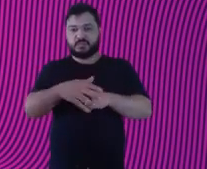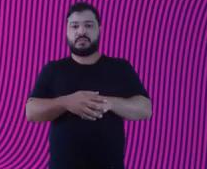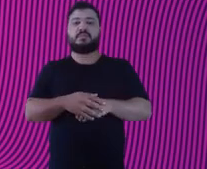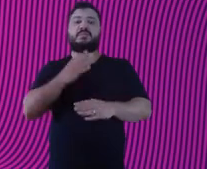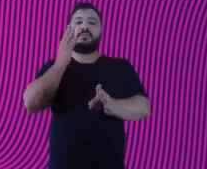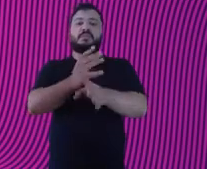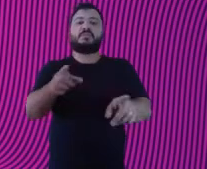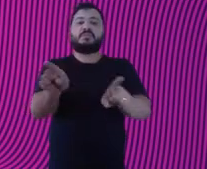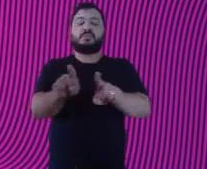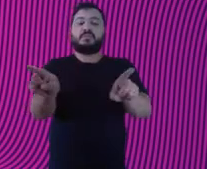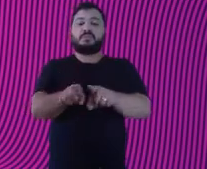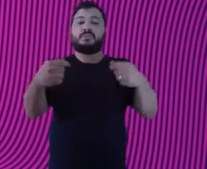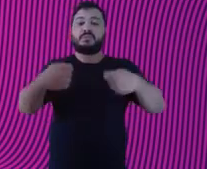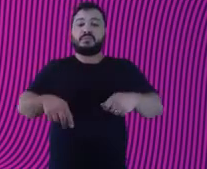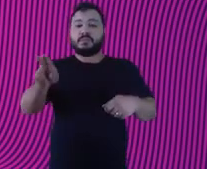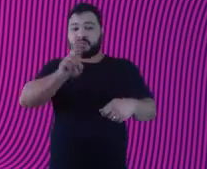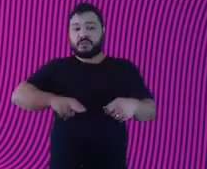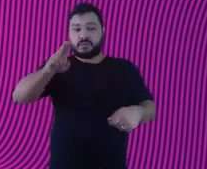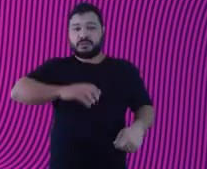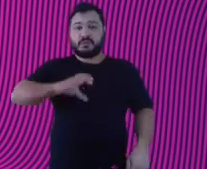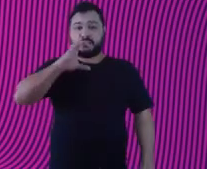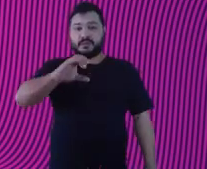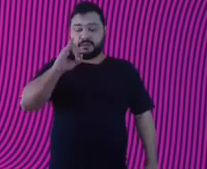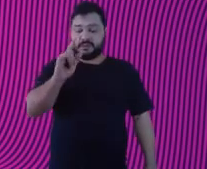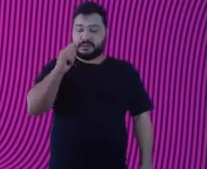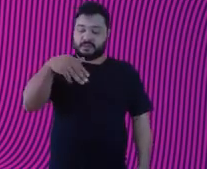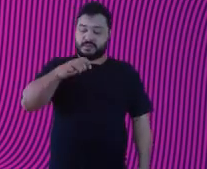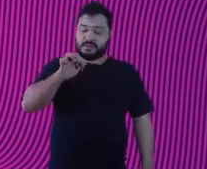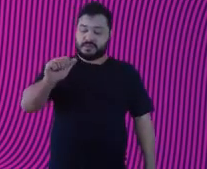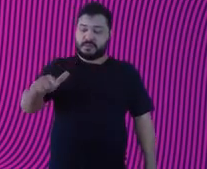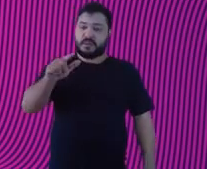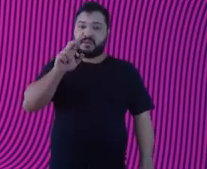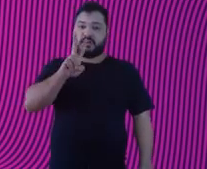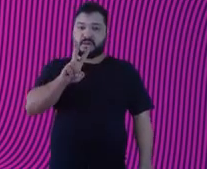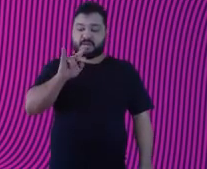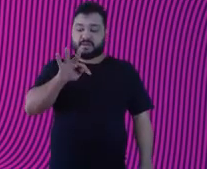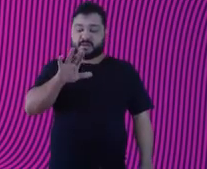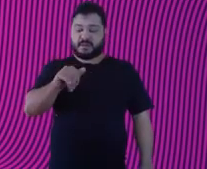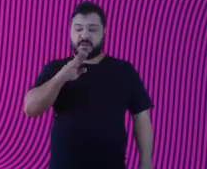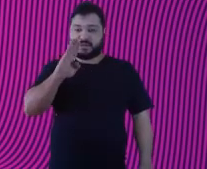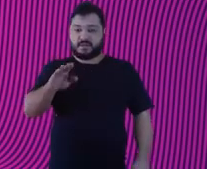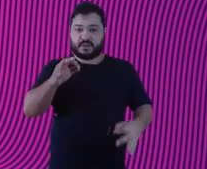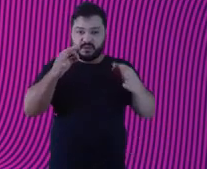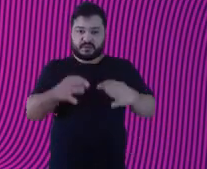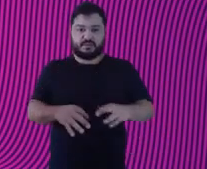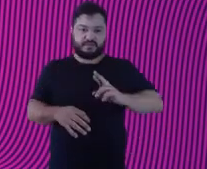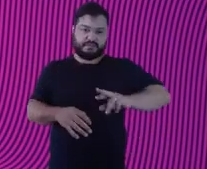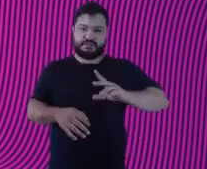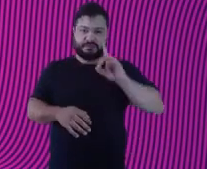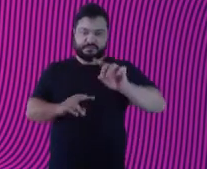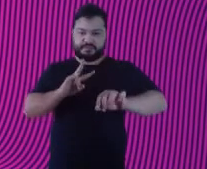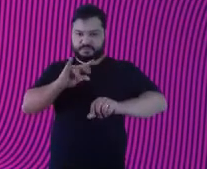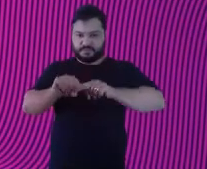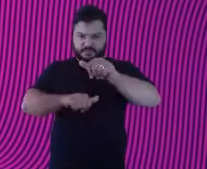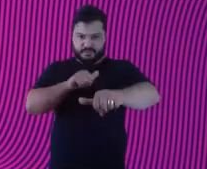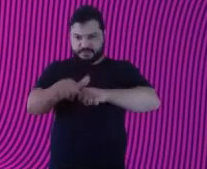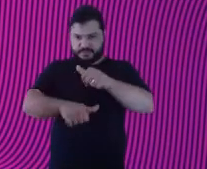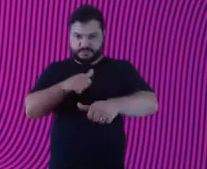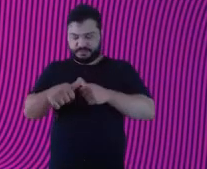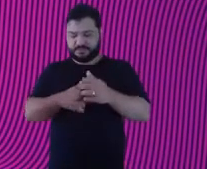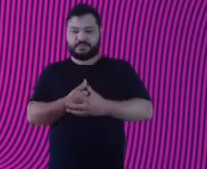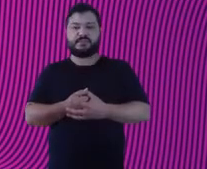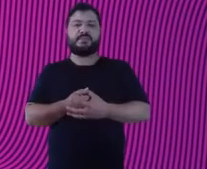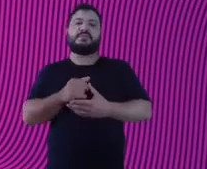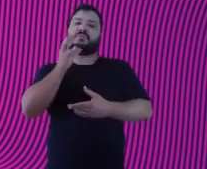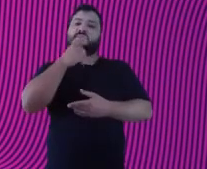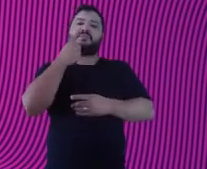tem que usar sigmatriol oral, que é uma vitamina D ativa, e não a vitamina D que vai ser transformada em inatividade, que demora 1